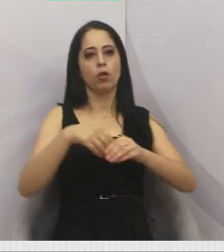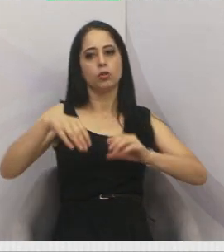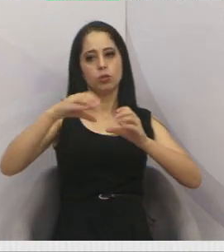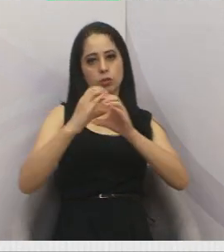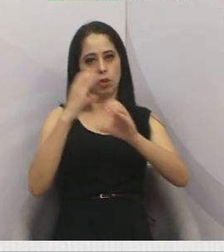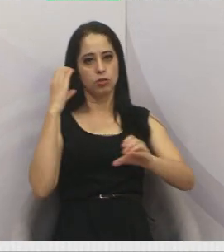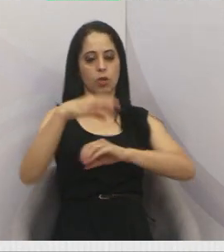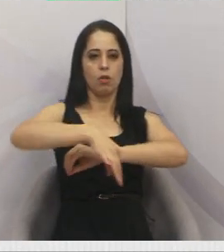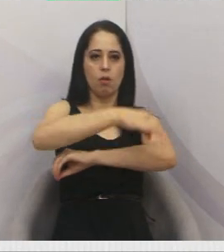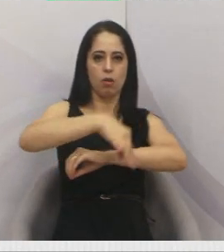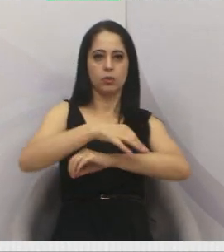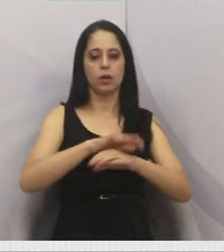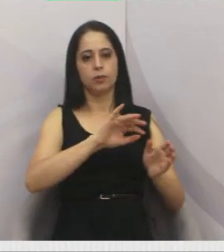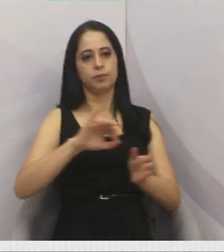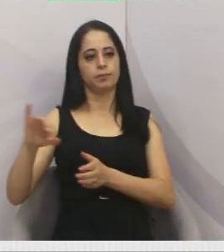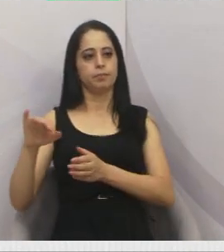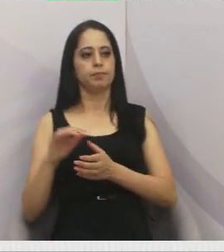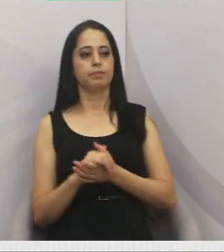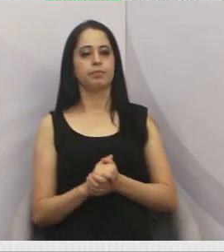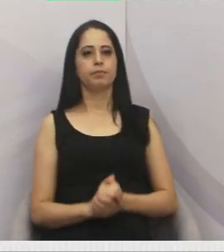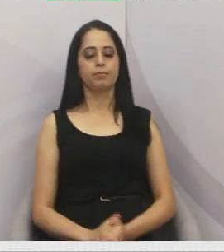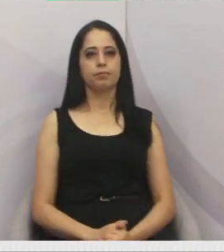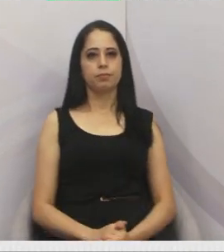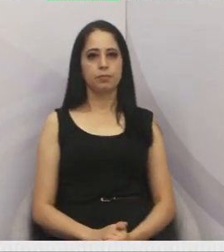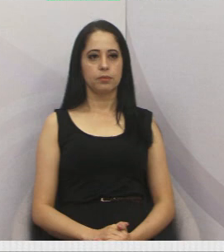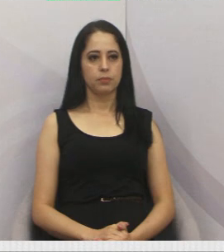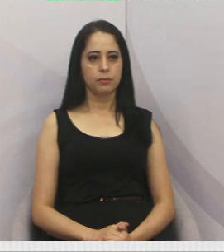Arquitetos. Próximo voto.